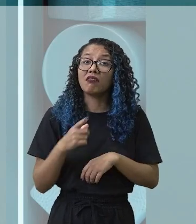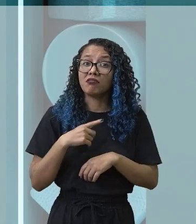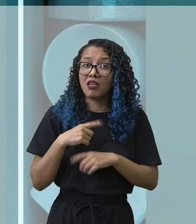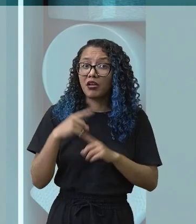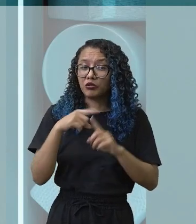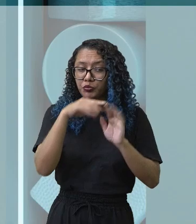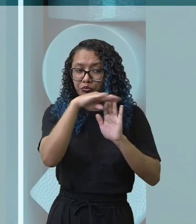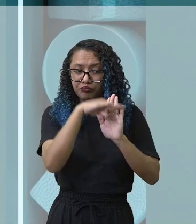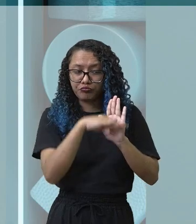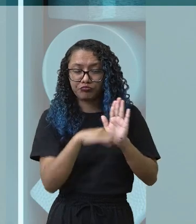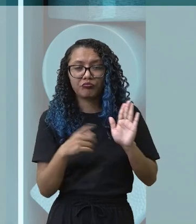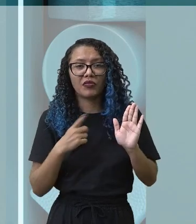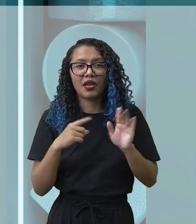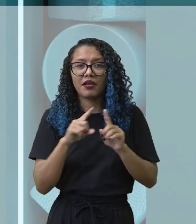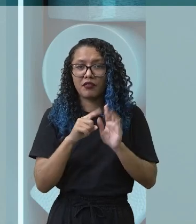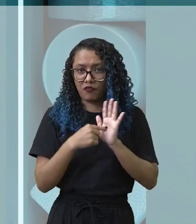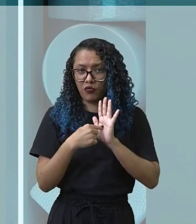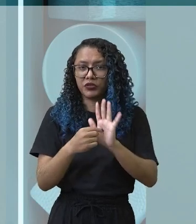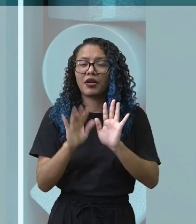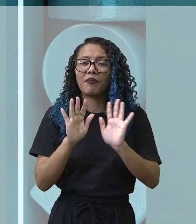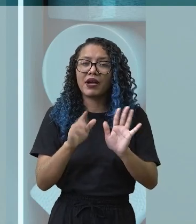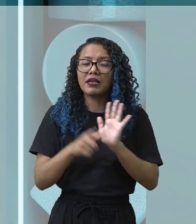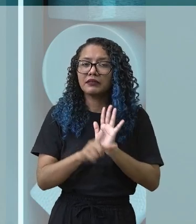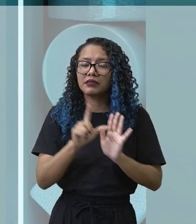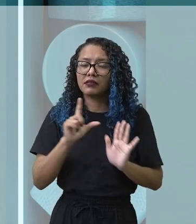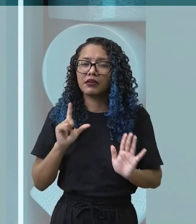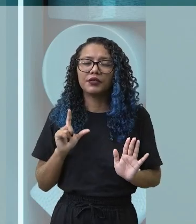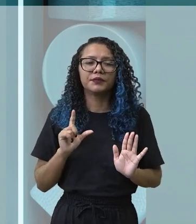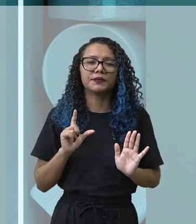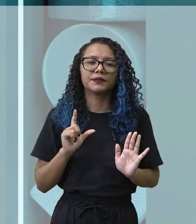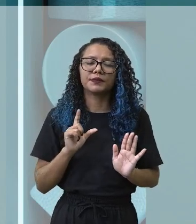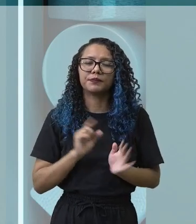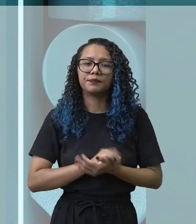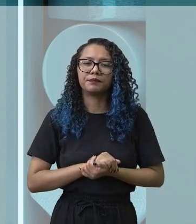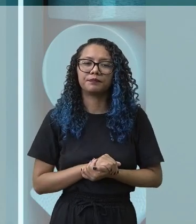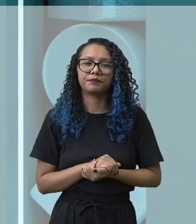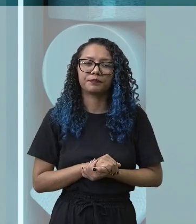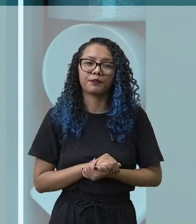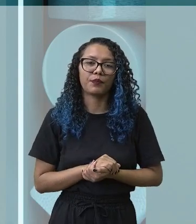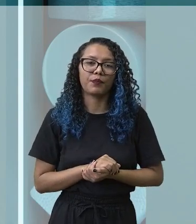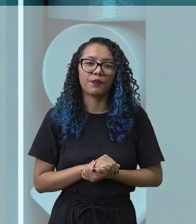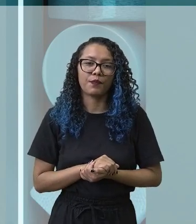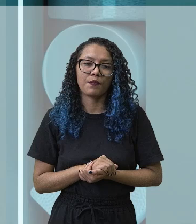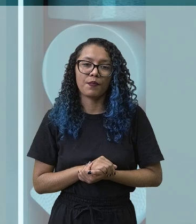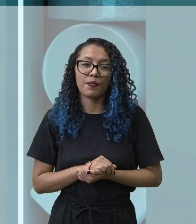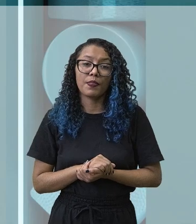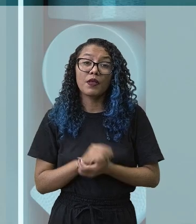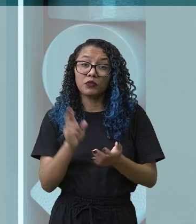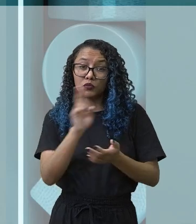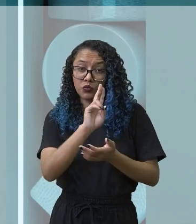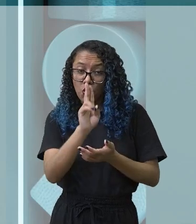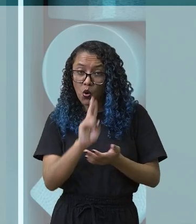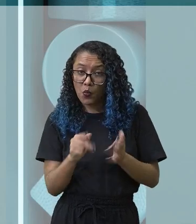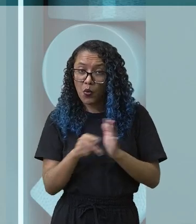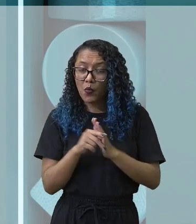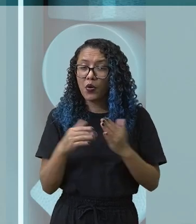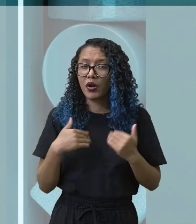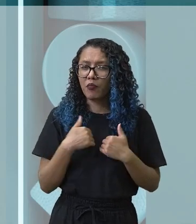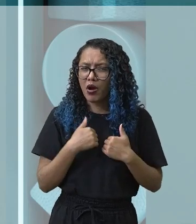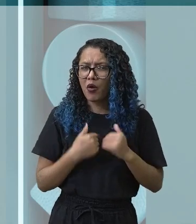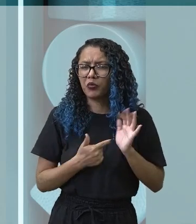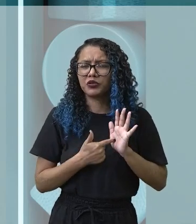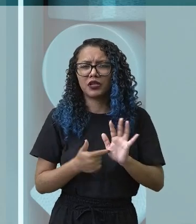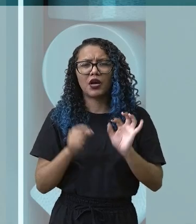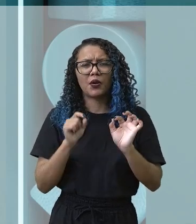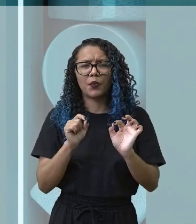vamos ver mas antes de adentrarmos à classificação dos animais ou dos nomes de animais eu os